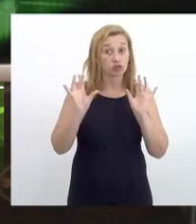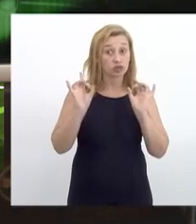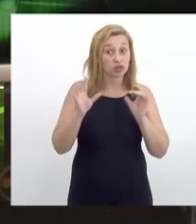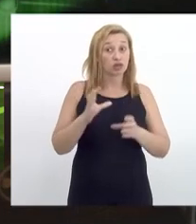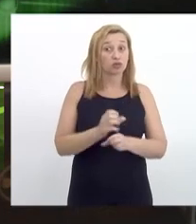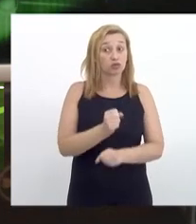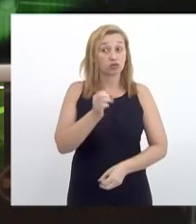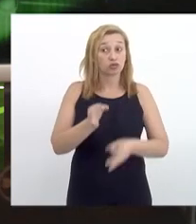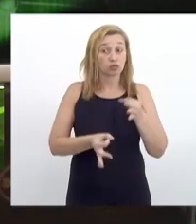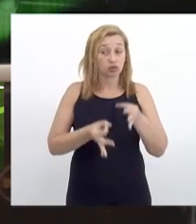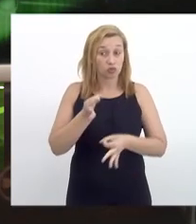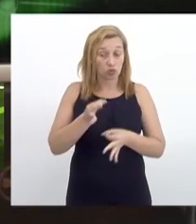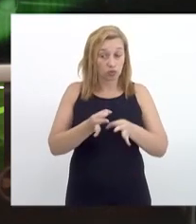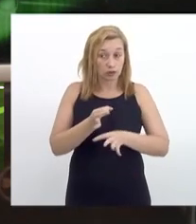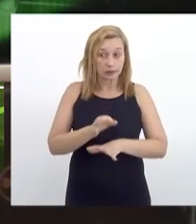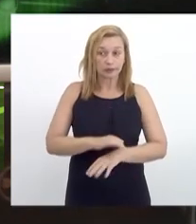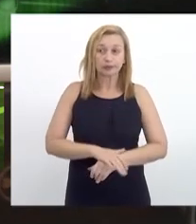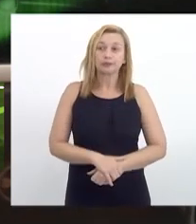contas